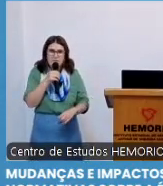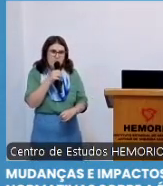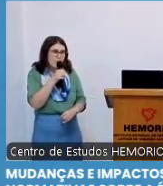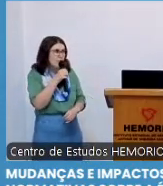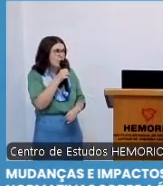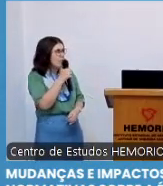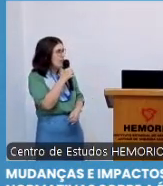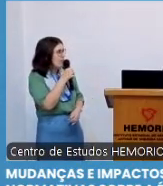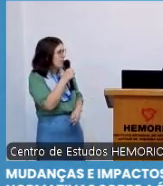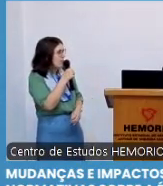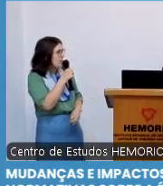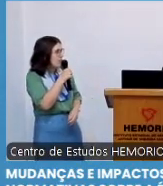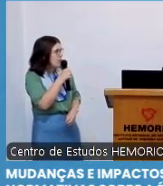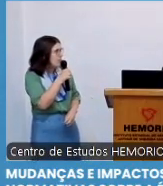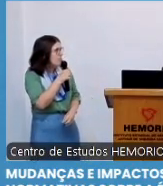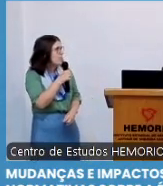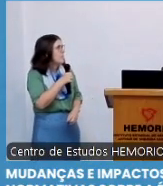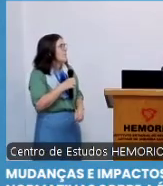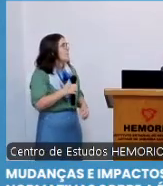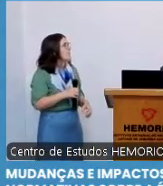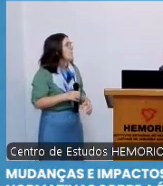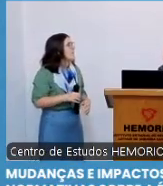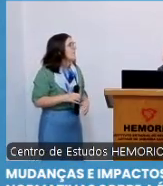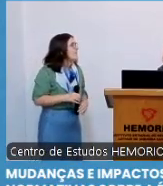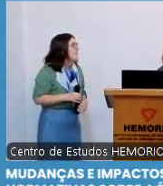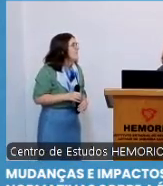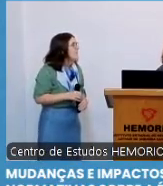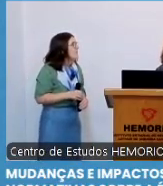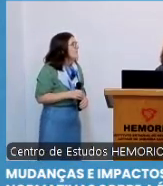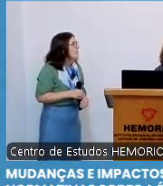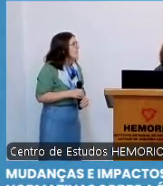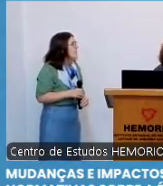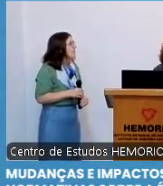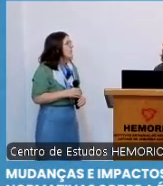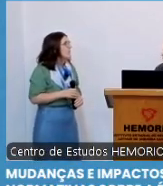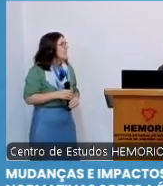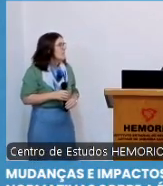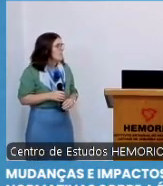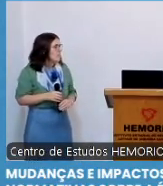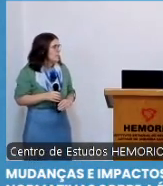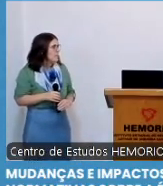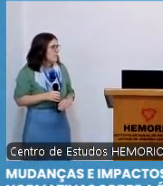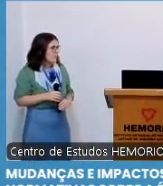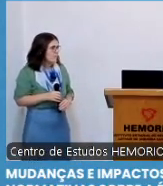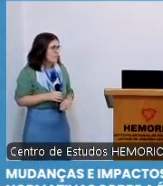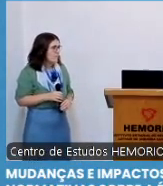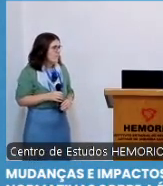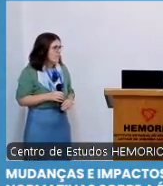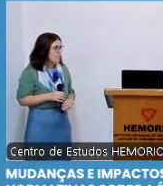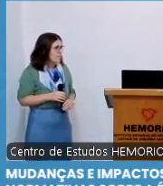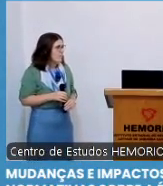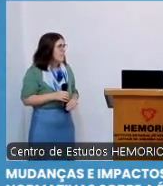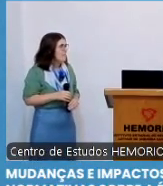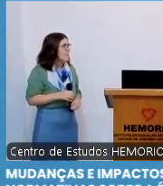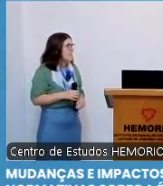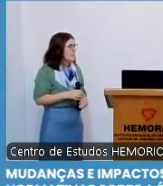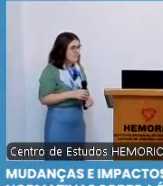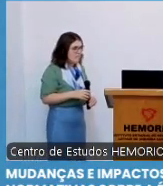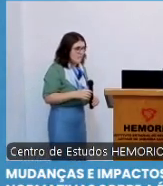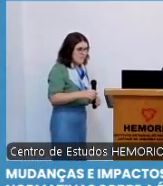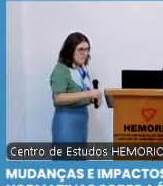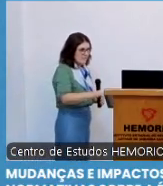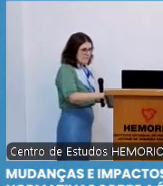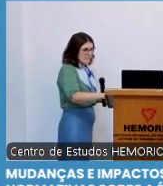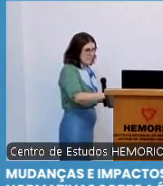fazer esse monitoramento mais efetivo. Então, como é esse processo agora, conforme a